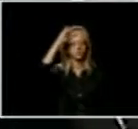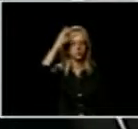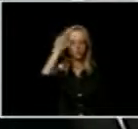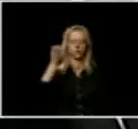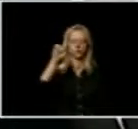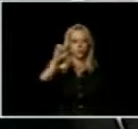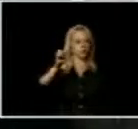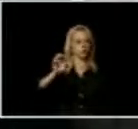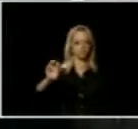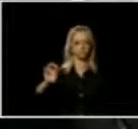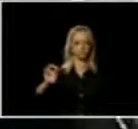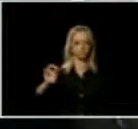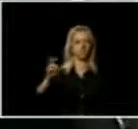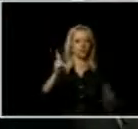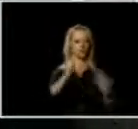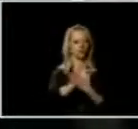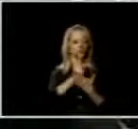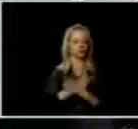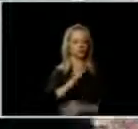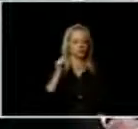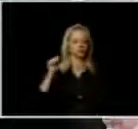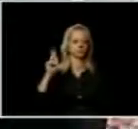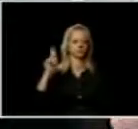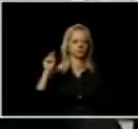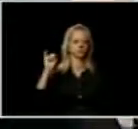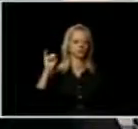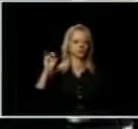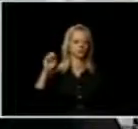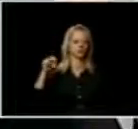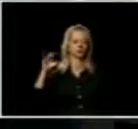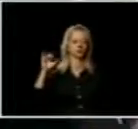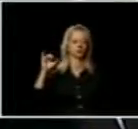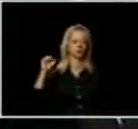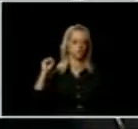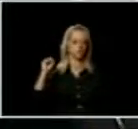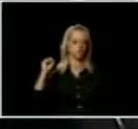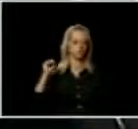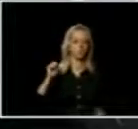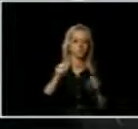audiência, ele não enviou